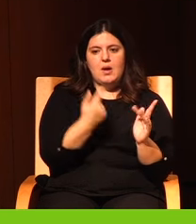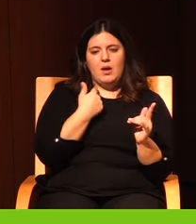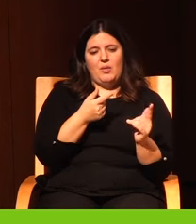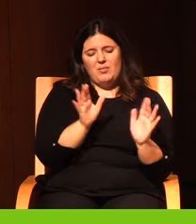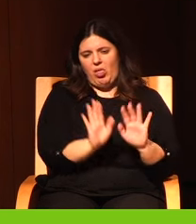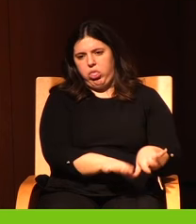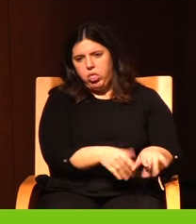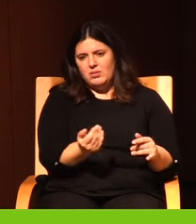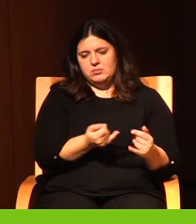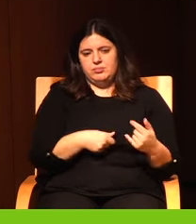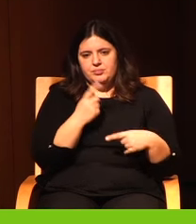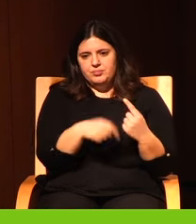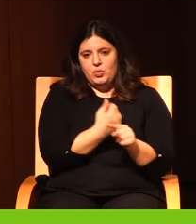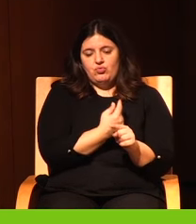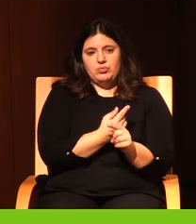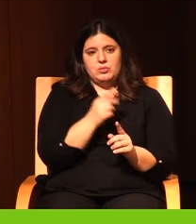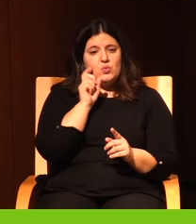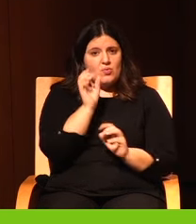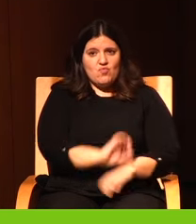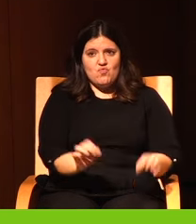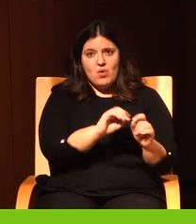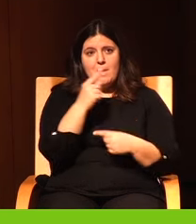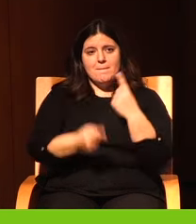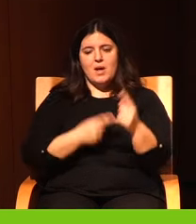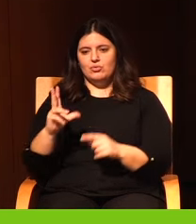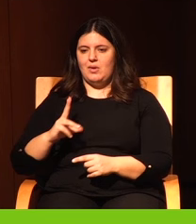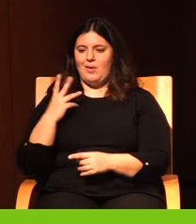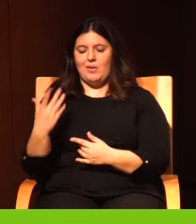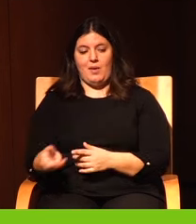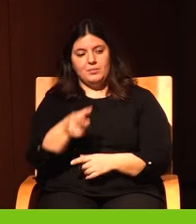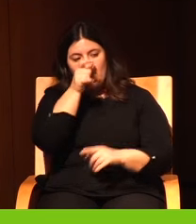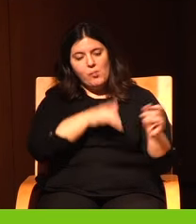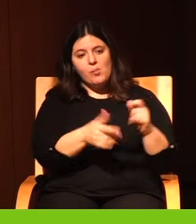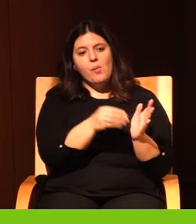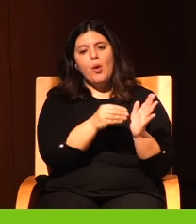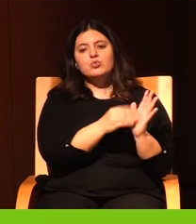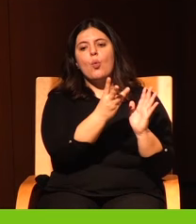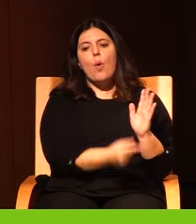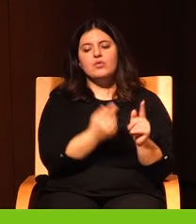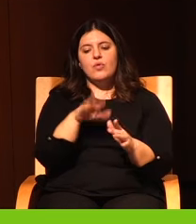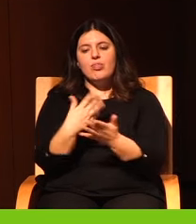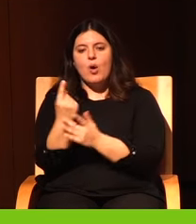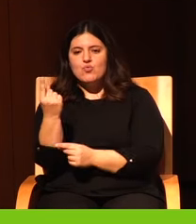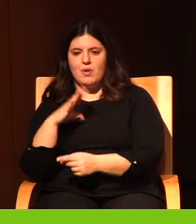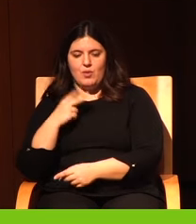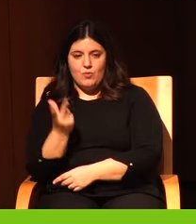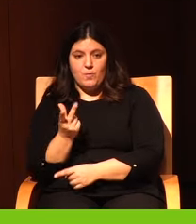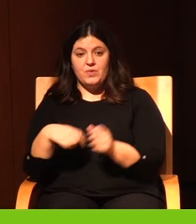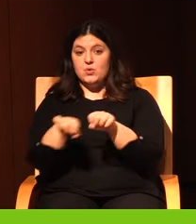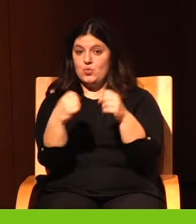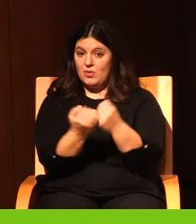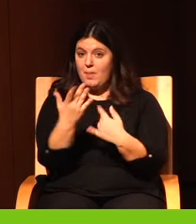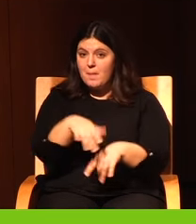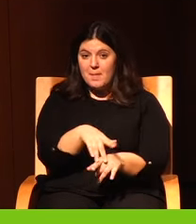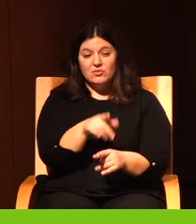na dependência na insegurança para que alguns sejam ricos de quantos pobres se fazam rico Almeida Garret social mas